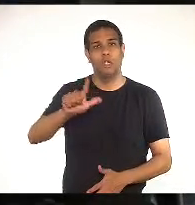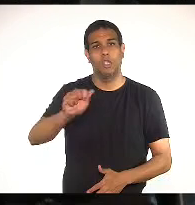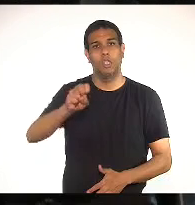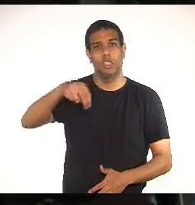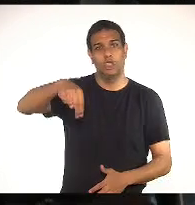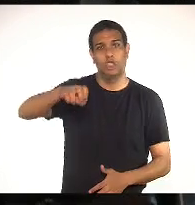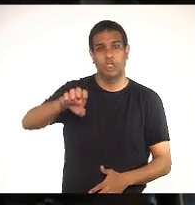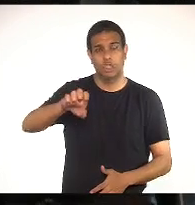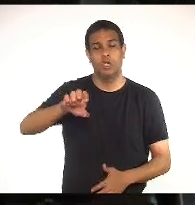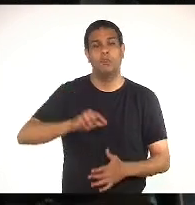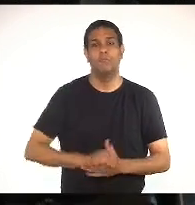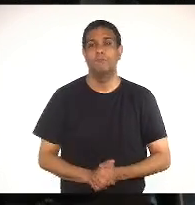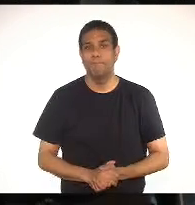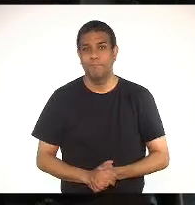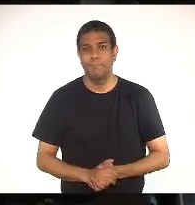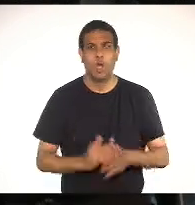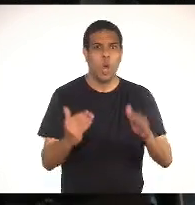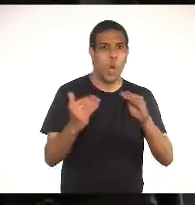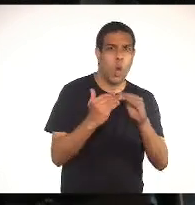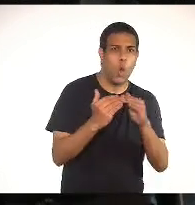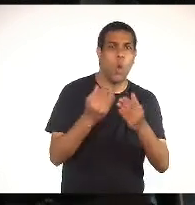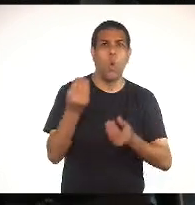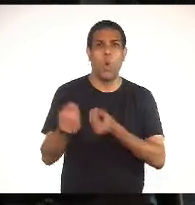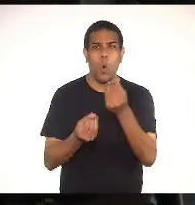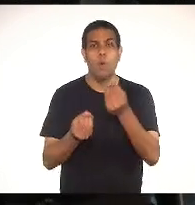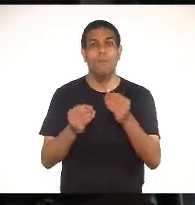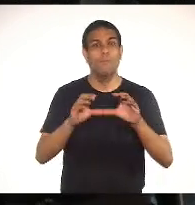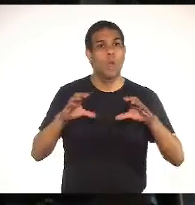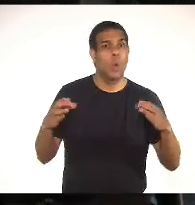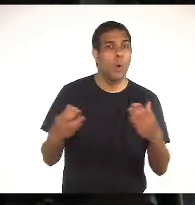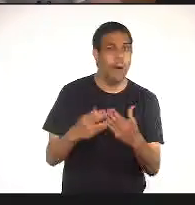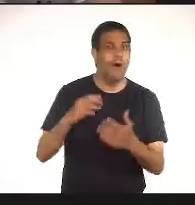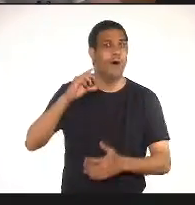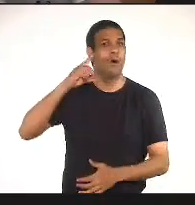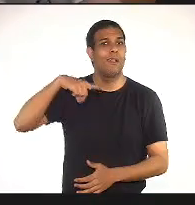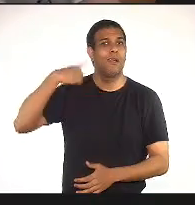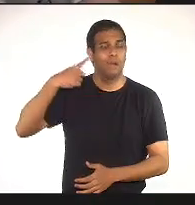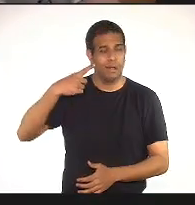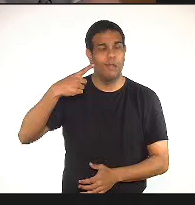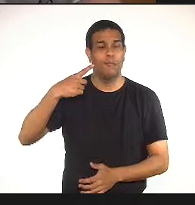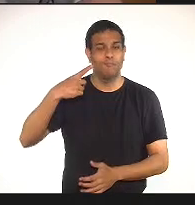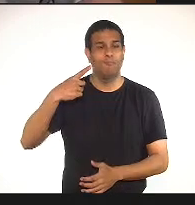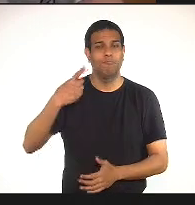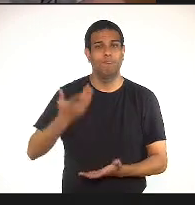Deputada enfermeira Rejane. Deputado Rosenberg Reis.